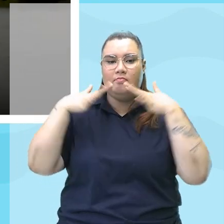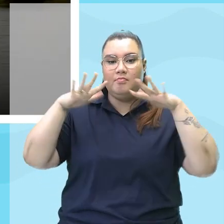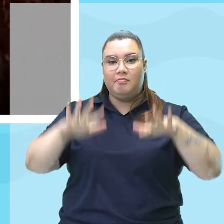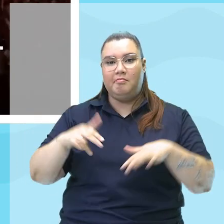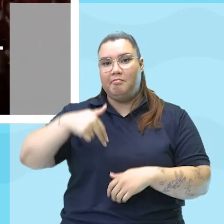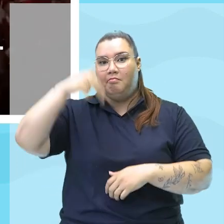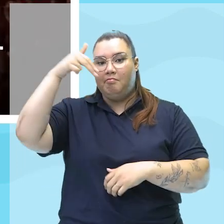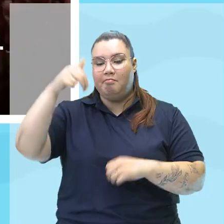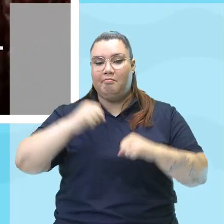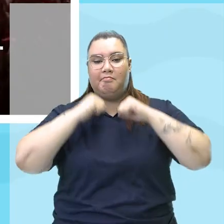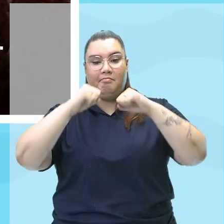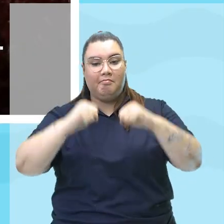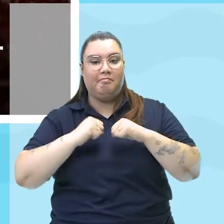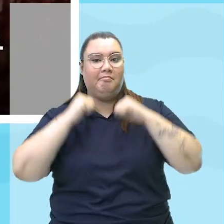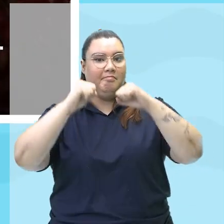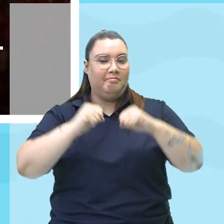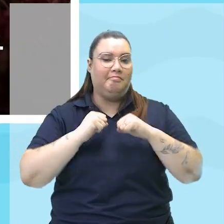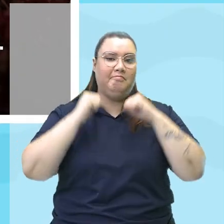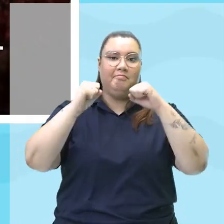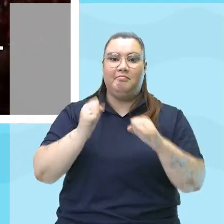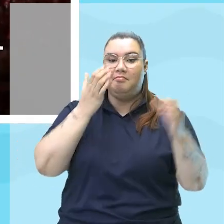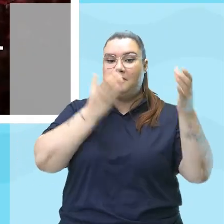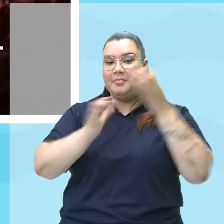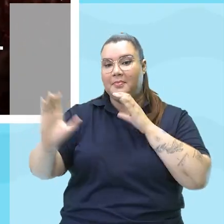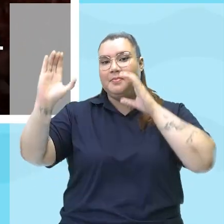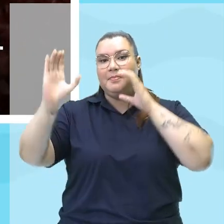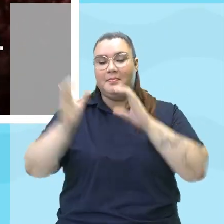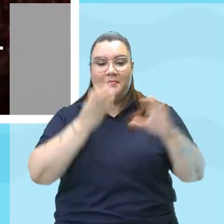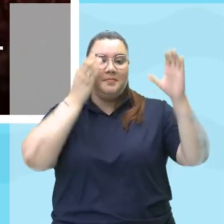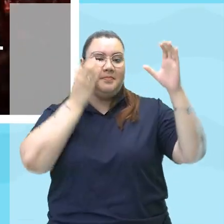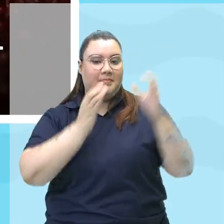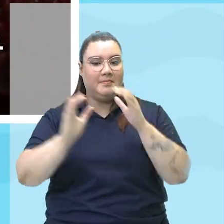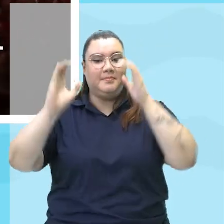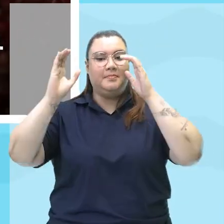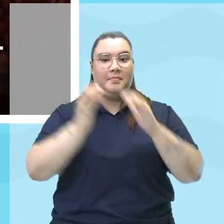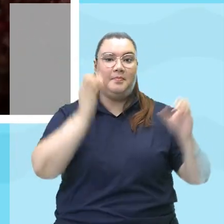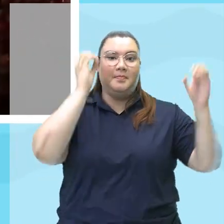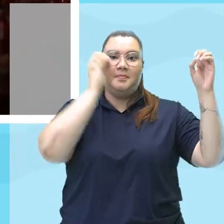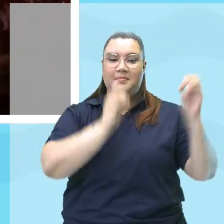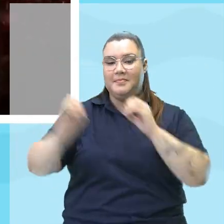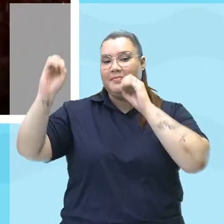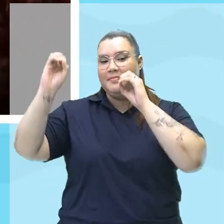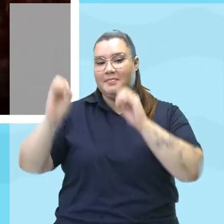toada berrecha eu vou cantar.